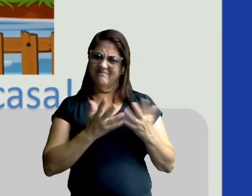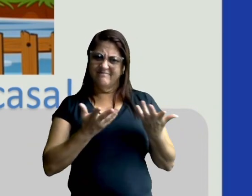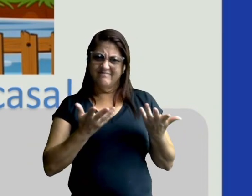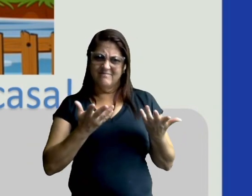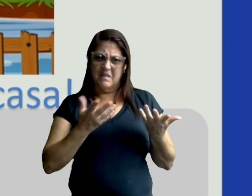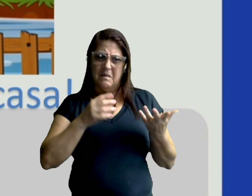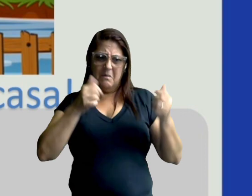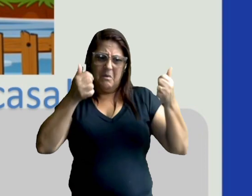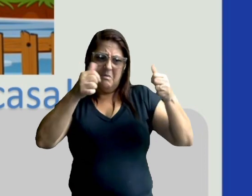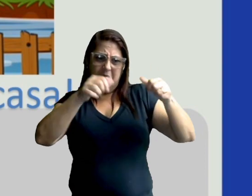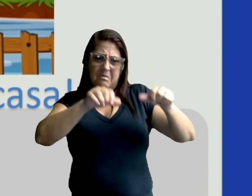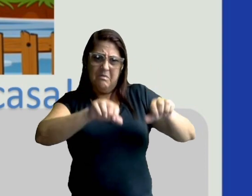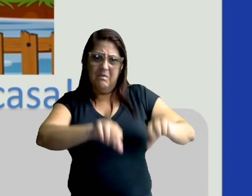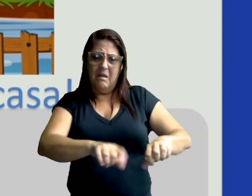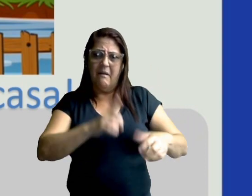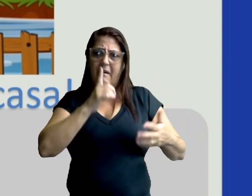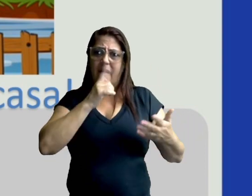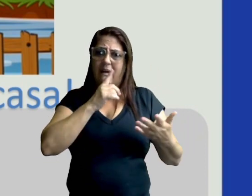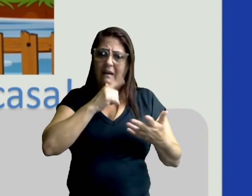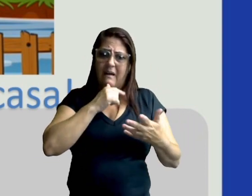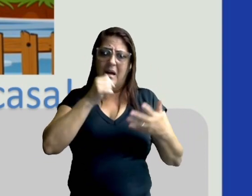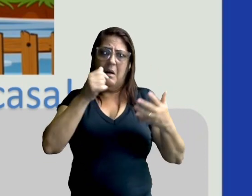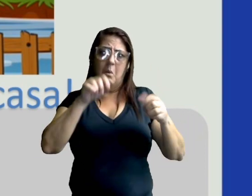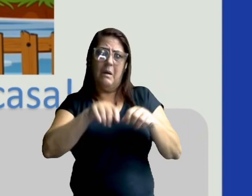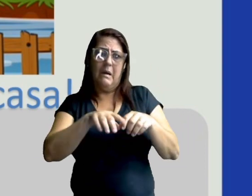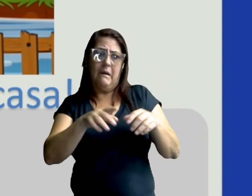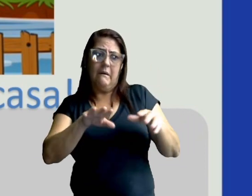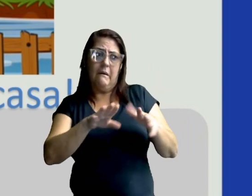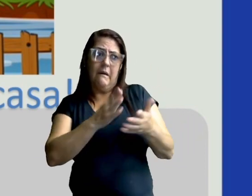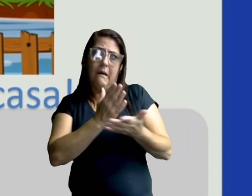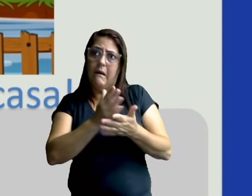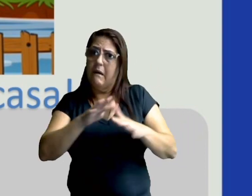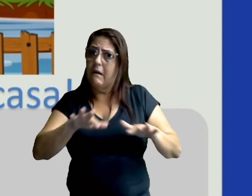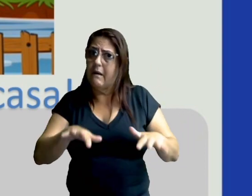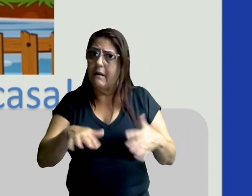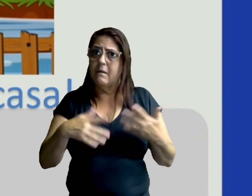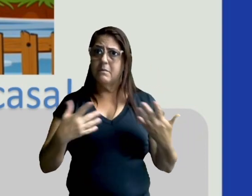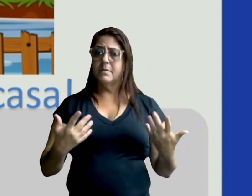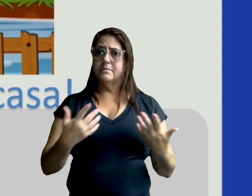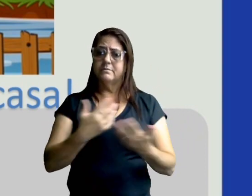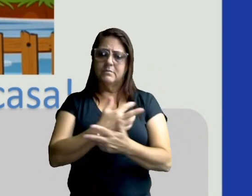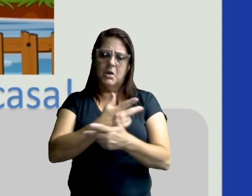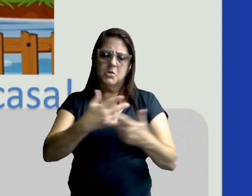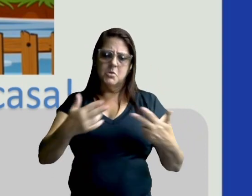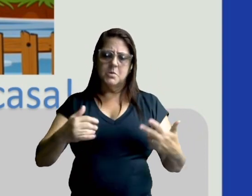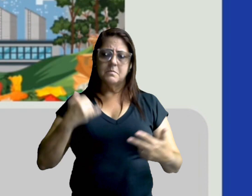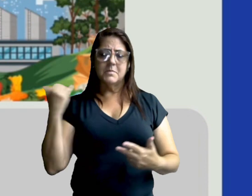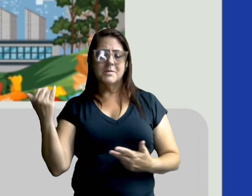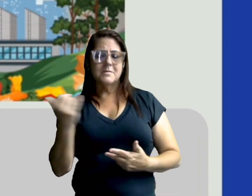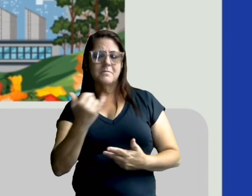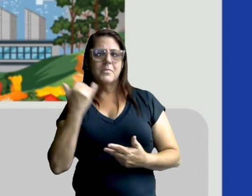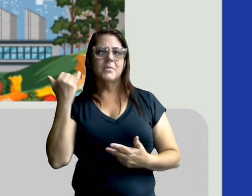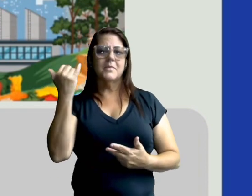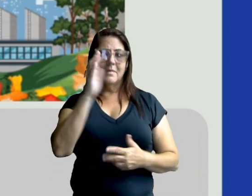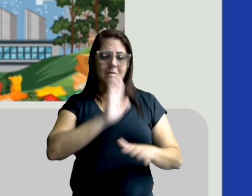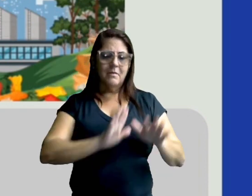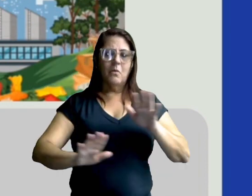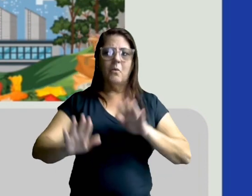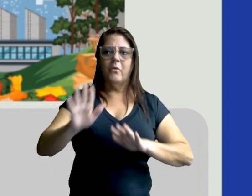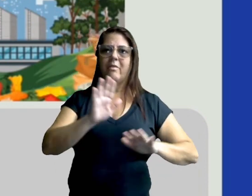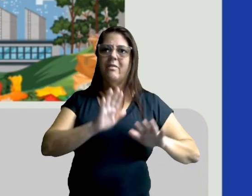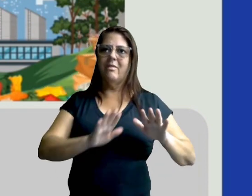recursos acabarem, a água pode se esgotar, dentre outras coisas. Então é importante a gente cuidar bem do meio